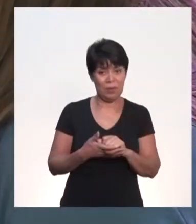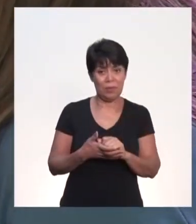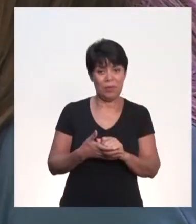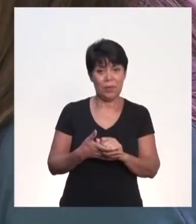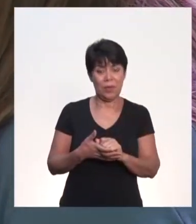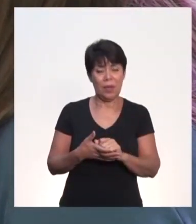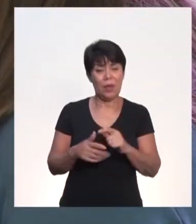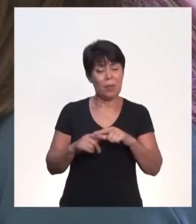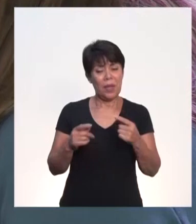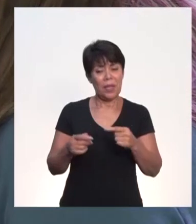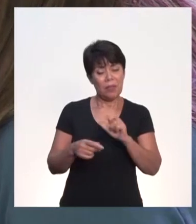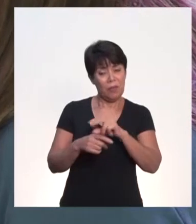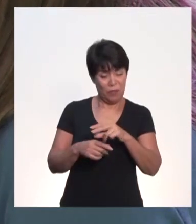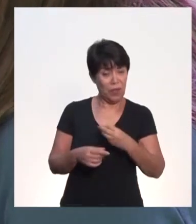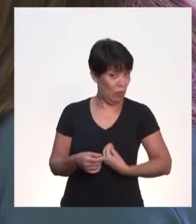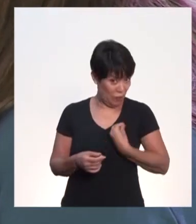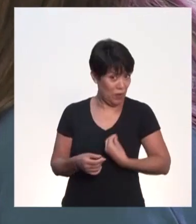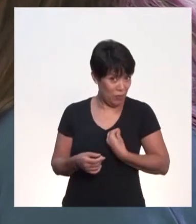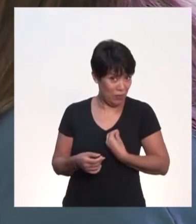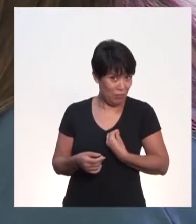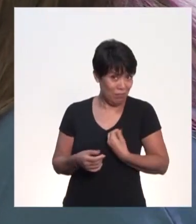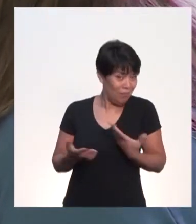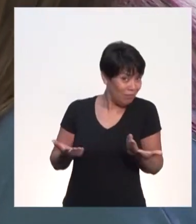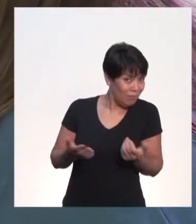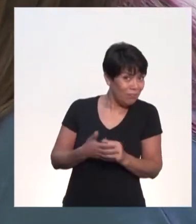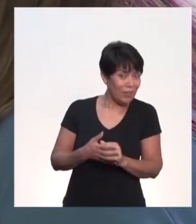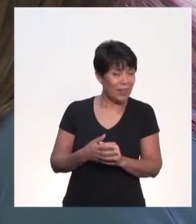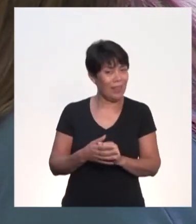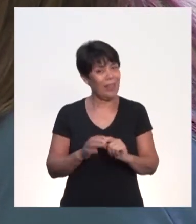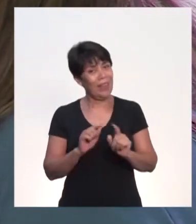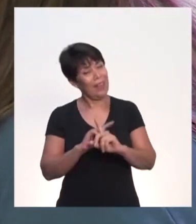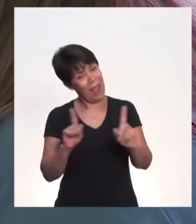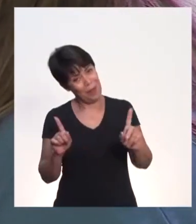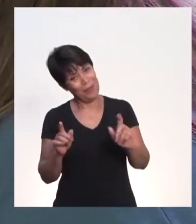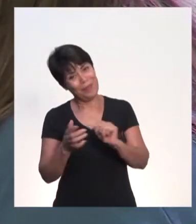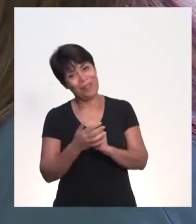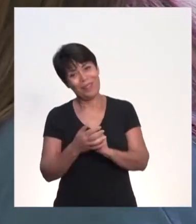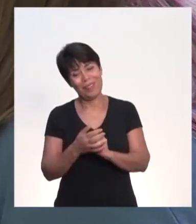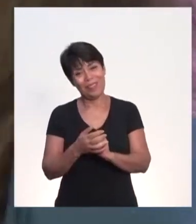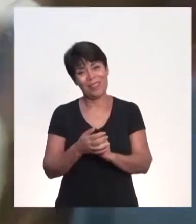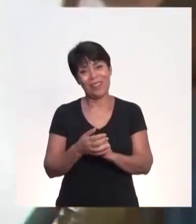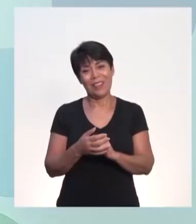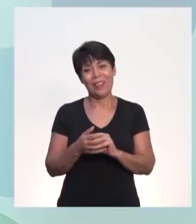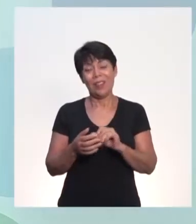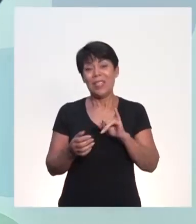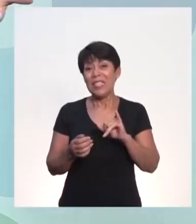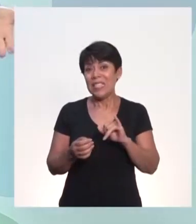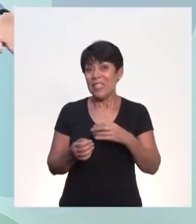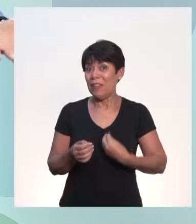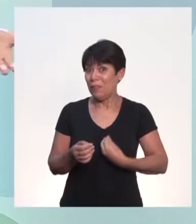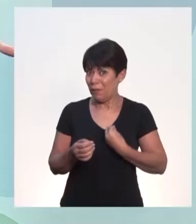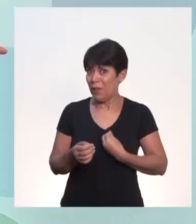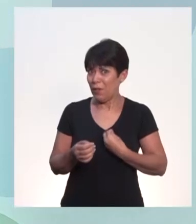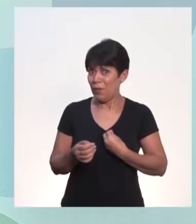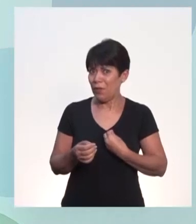está vivo? Essa bactéria está viva? Não. Ele não está vivo, porque se ele estivesse vivo, ele iria causar doença. Então,